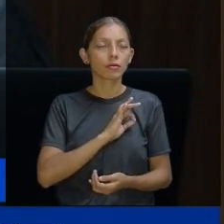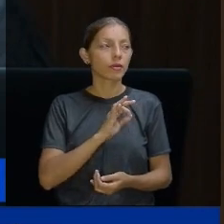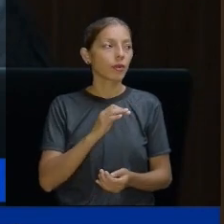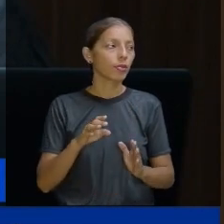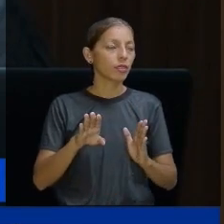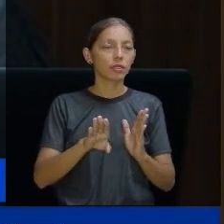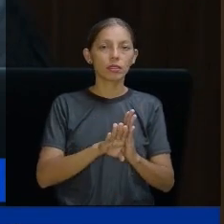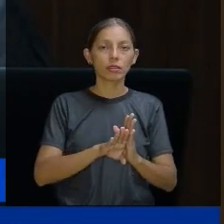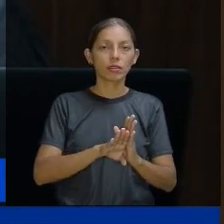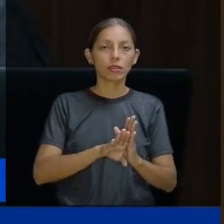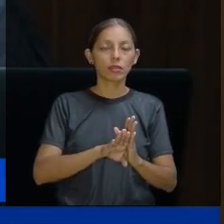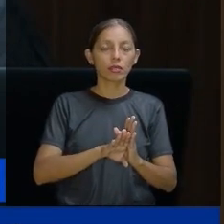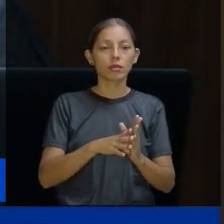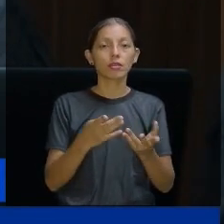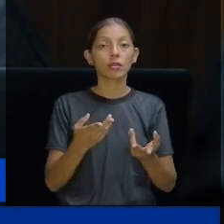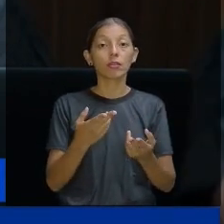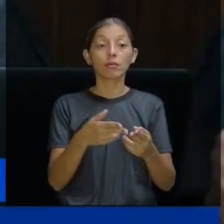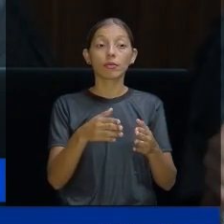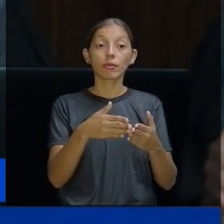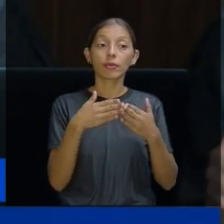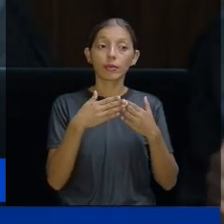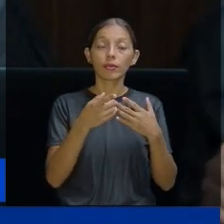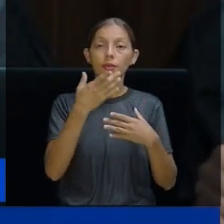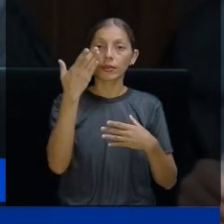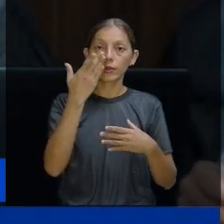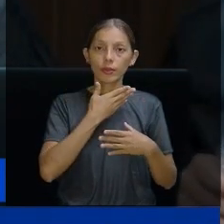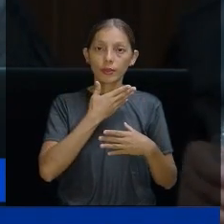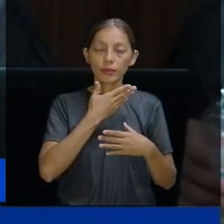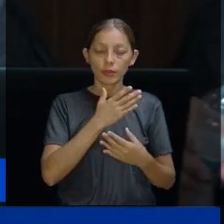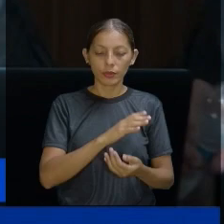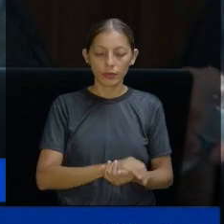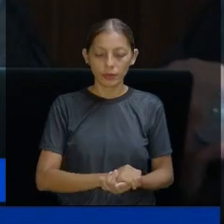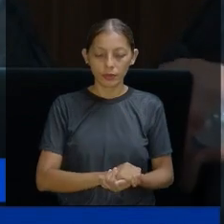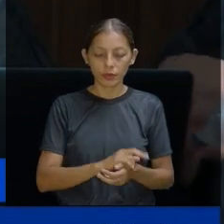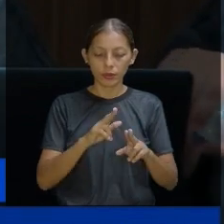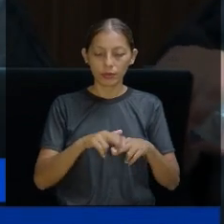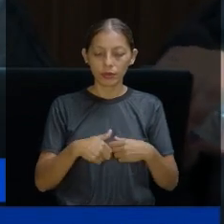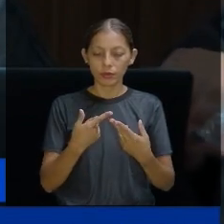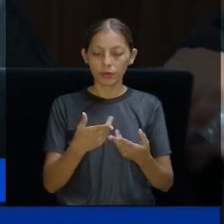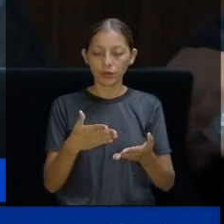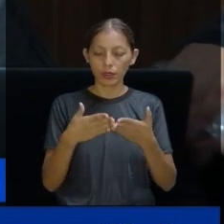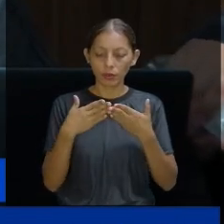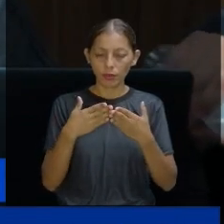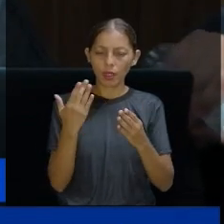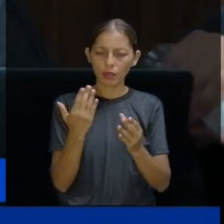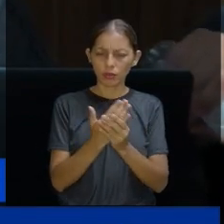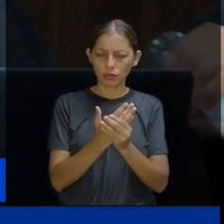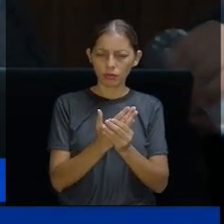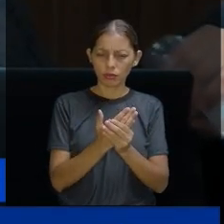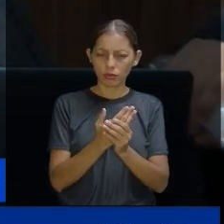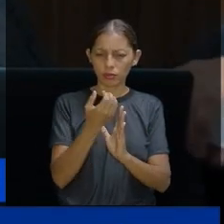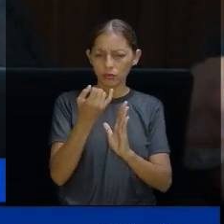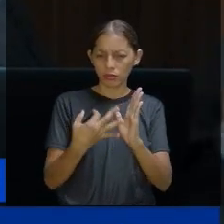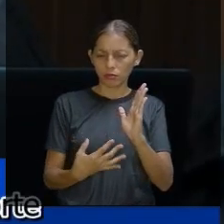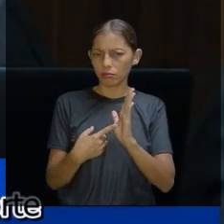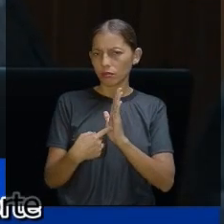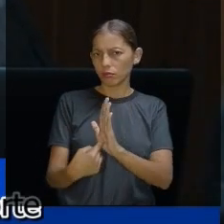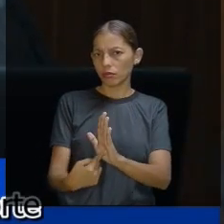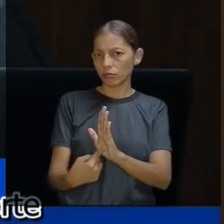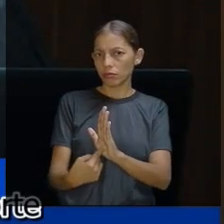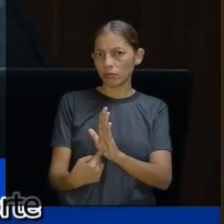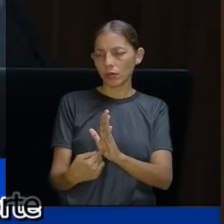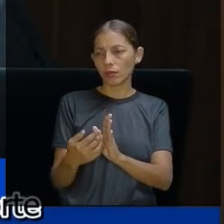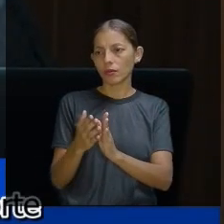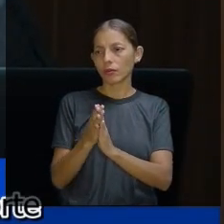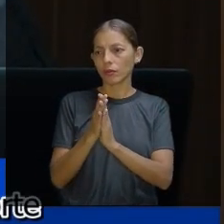do MPE ou da área técnica. Por tais motivos, ele pede que sejam acolhidos embargos para dirimir a